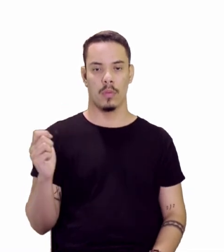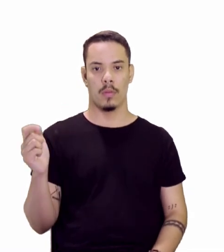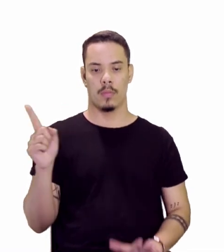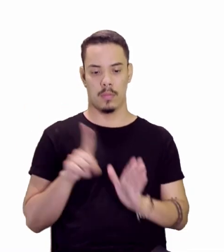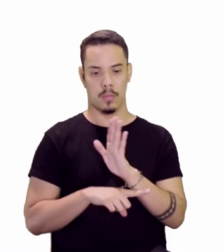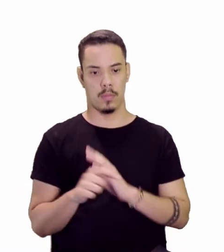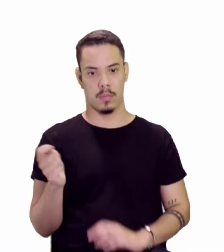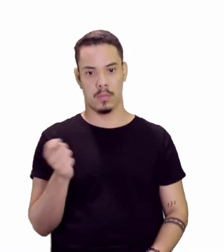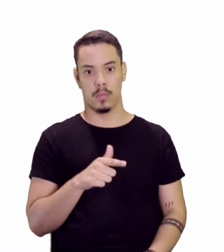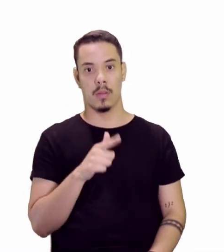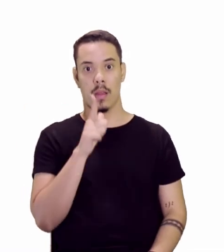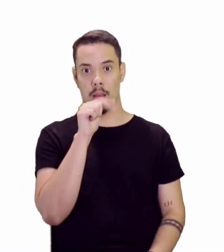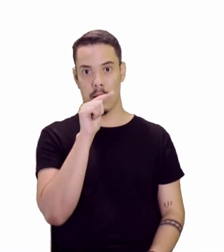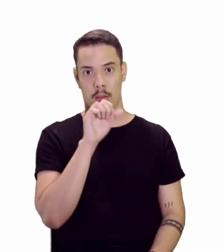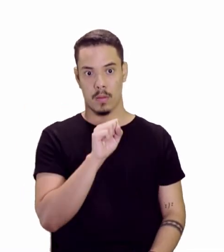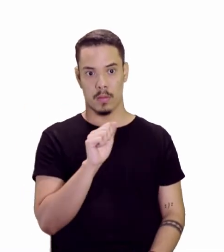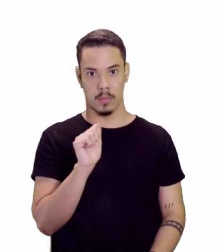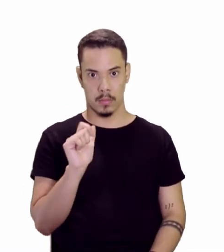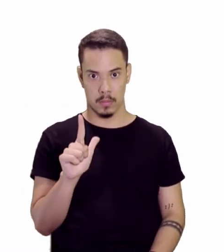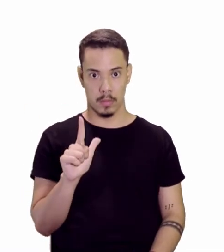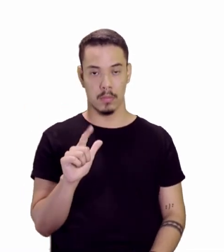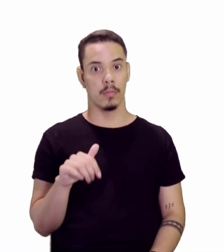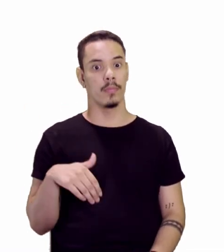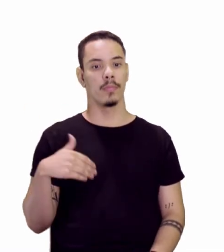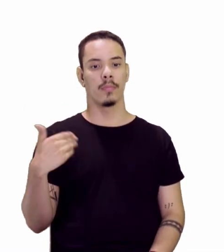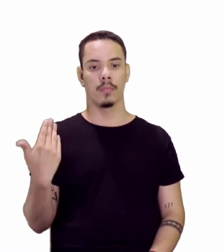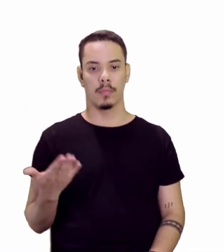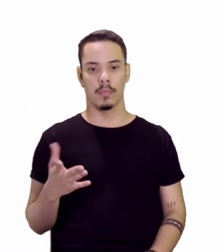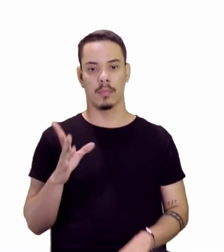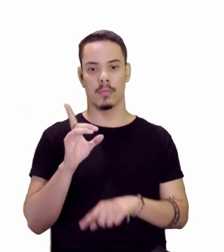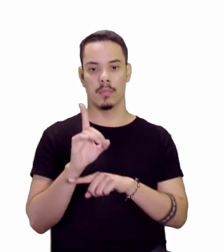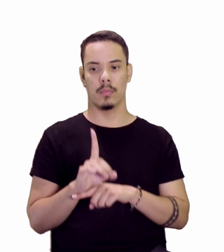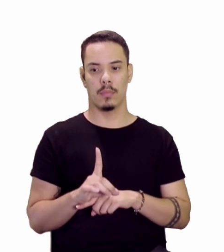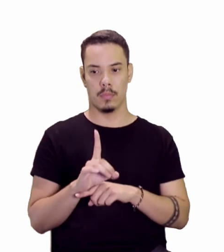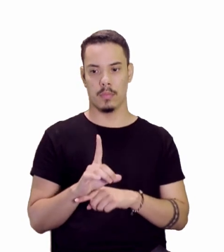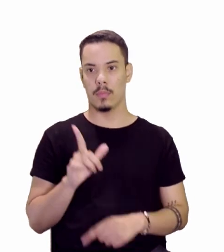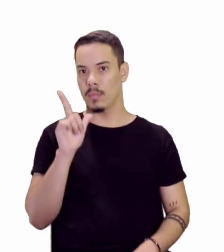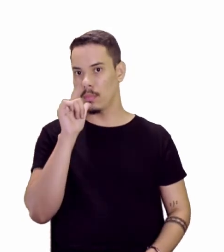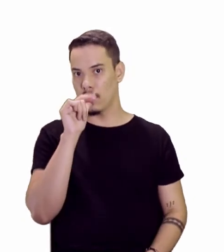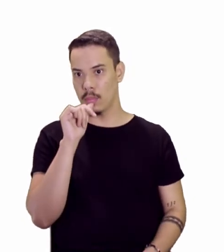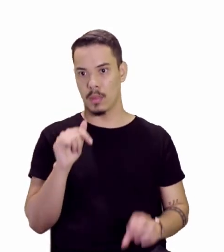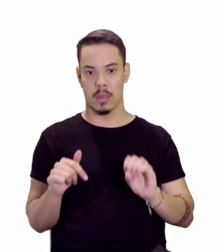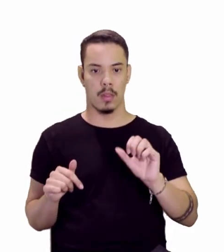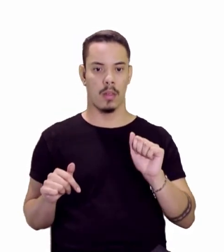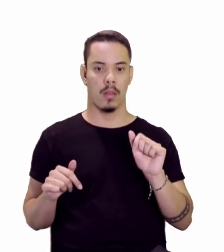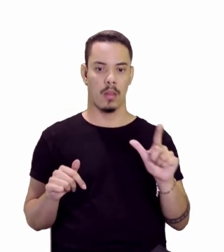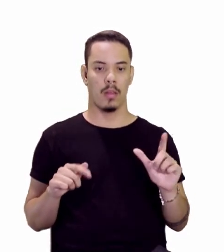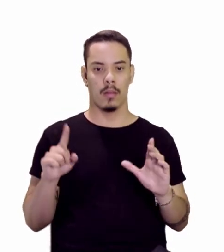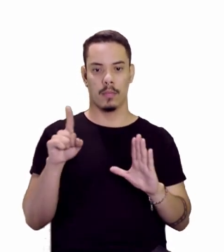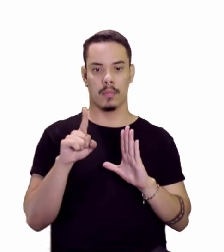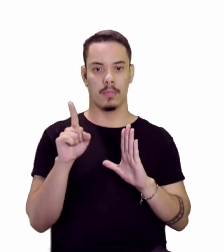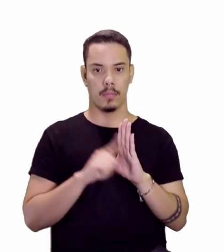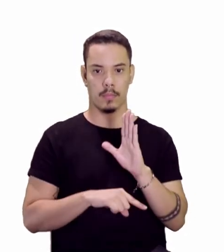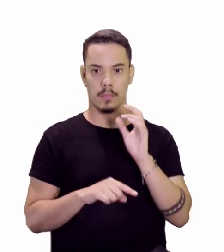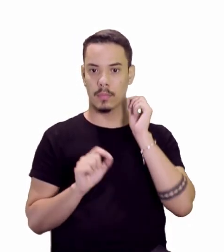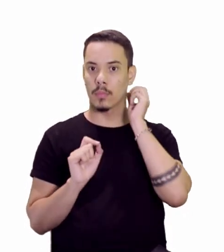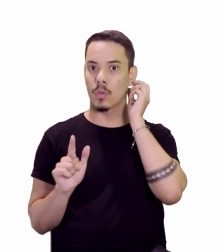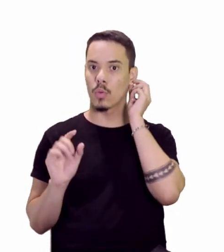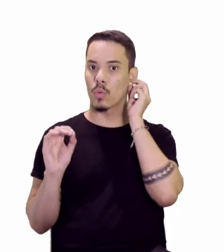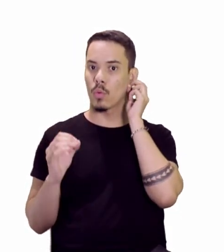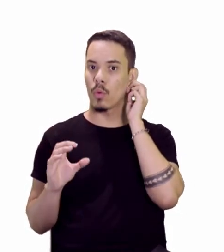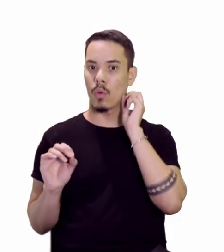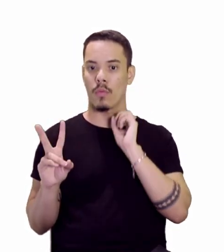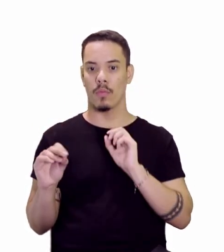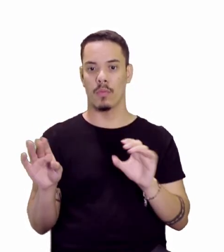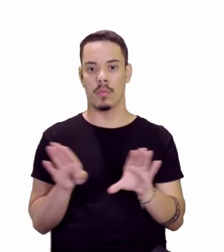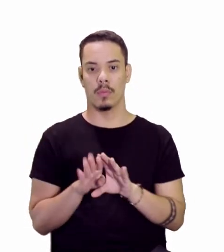densidade da água com sal. Justamente. Logo, a densidade aqui, ó, da água com sal é menor que, nesse caso, que a densidade do ovo, né?